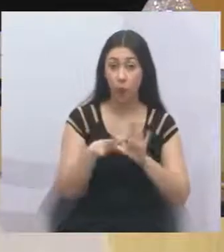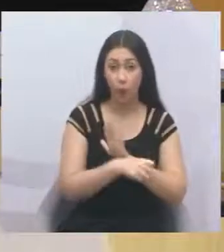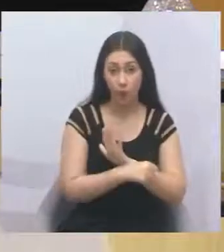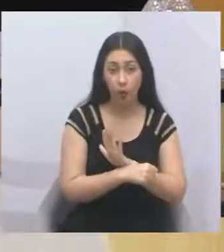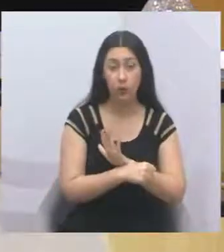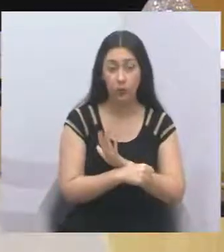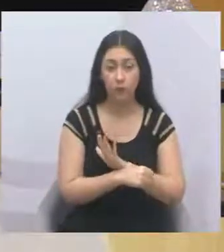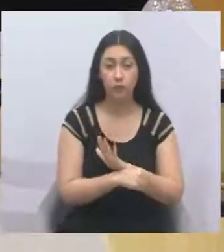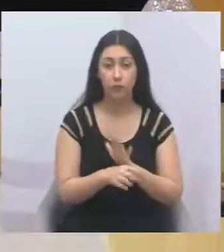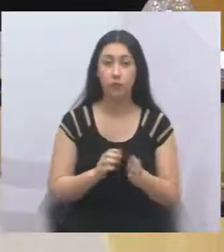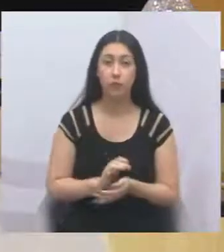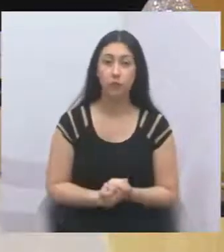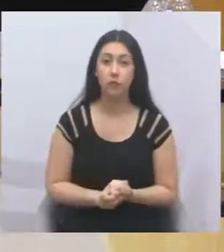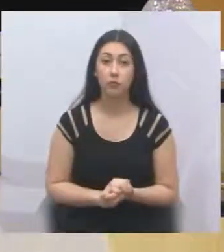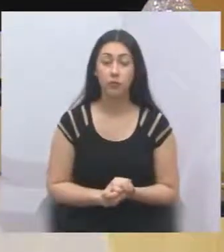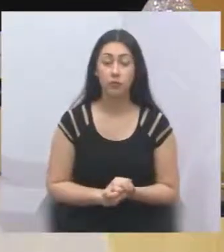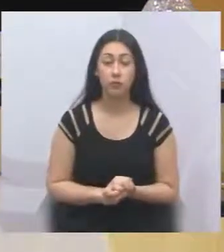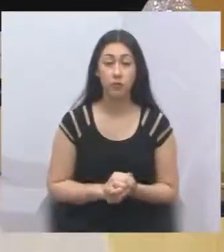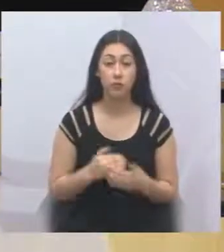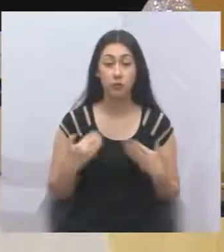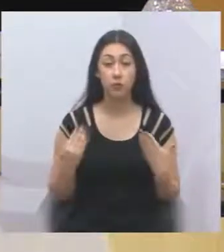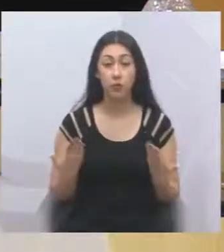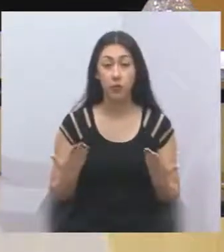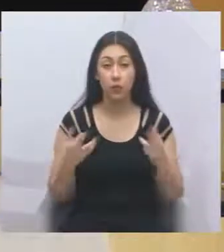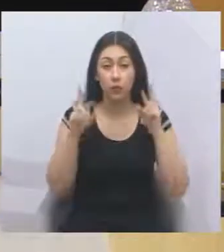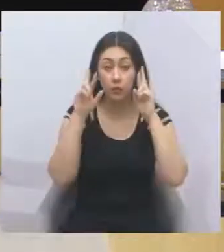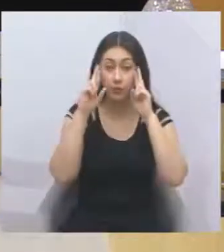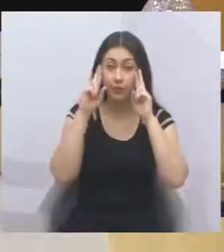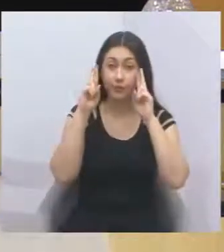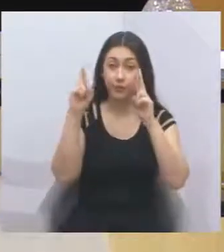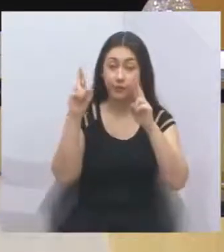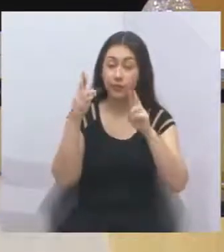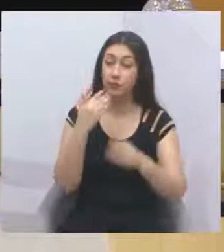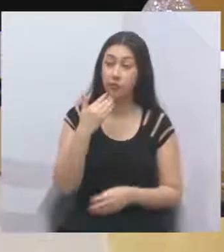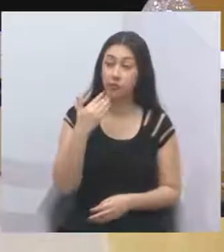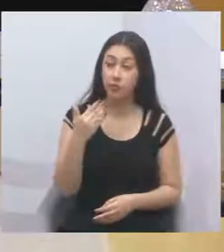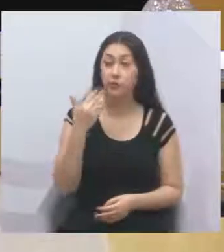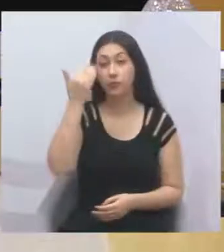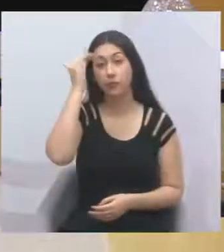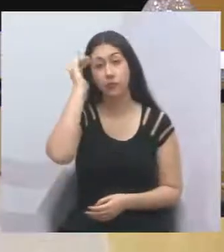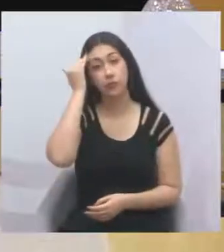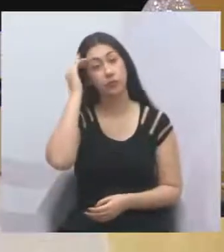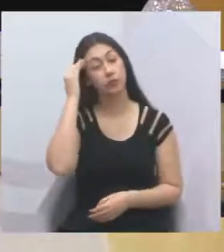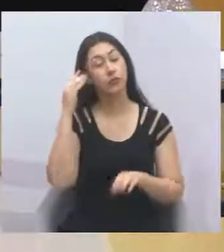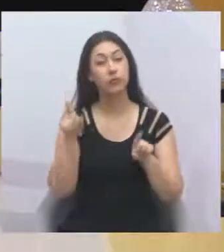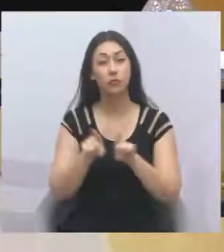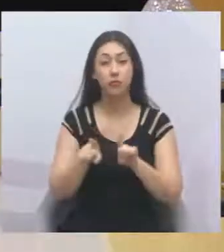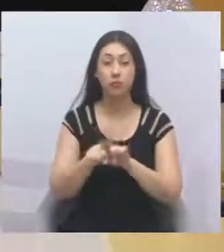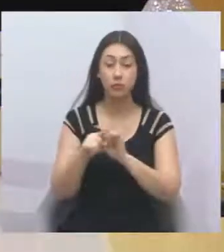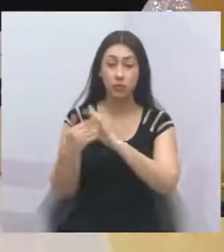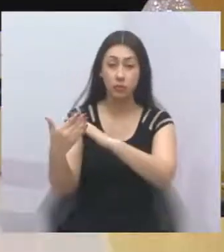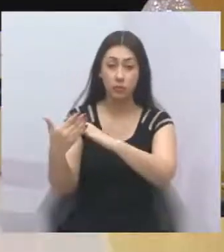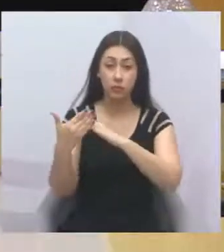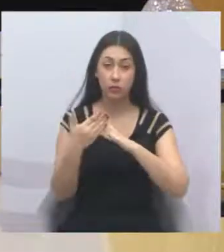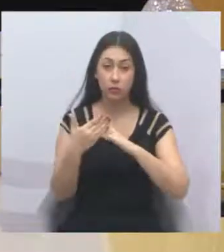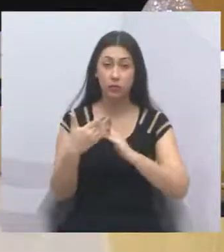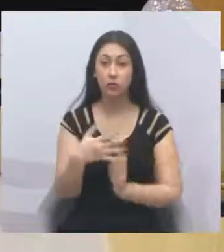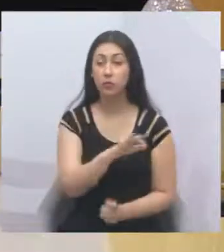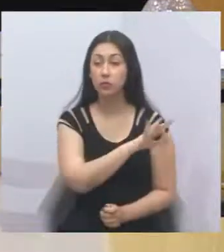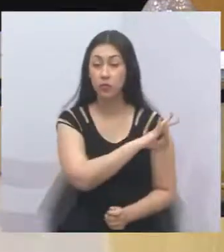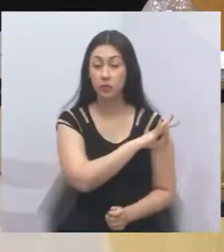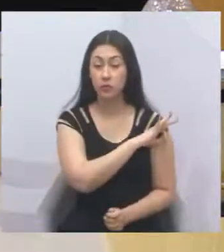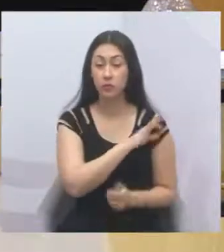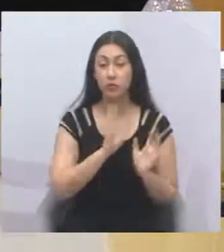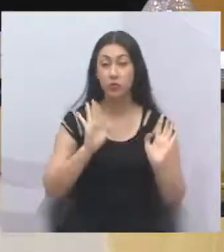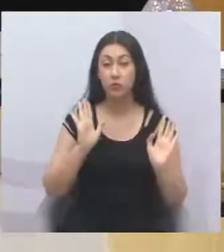a residências. Assim sendo, muito respeitosamente, recorremos à compreensão e aos préstimos da corporação